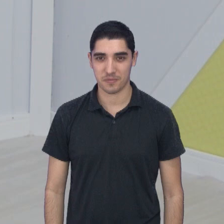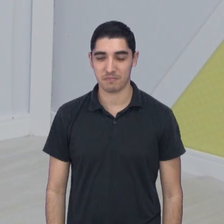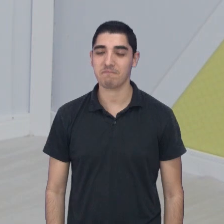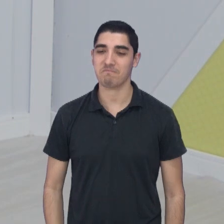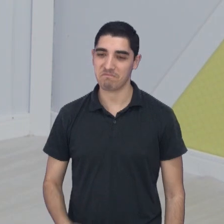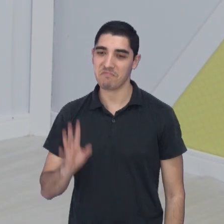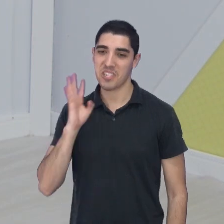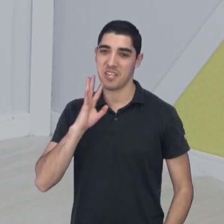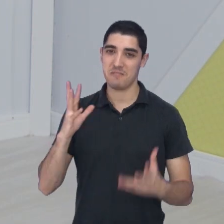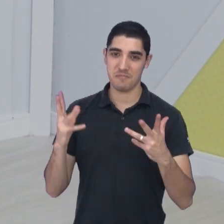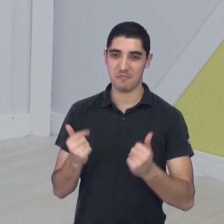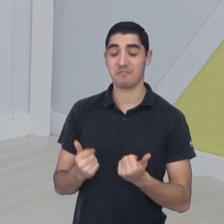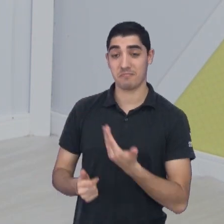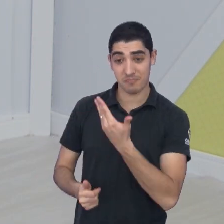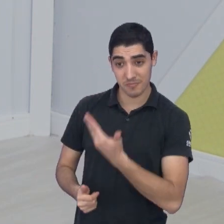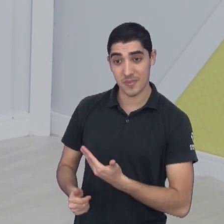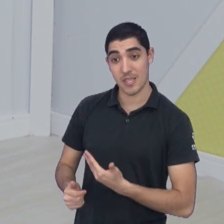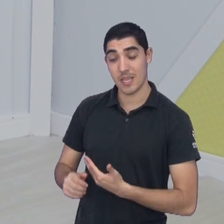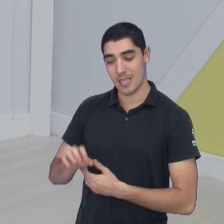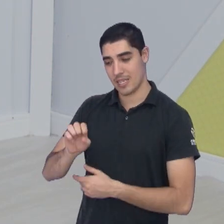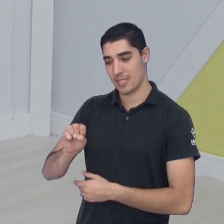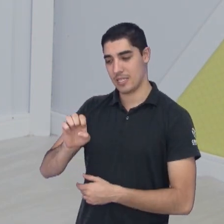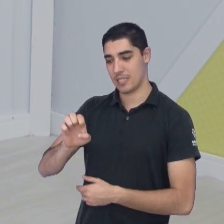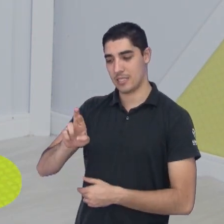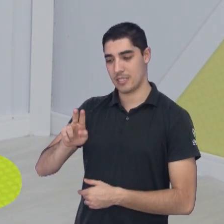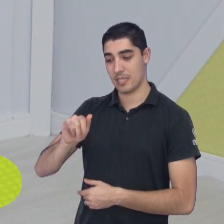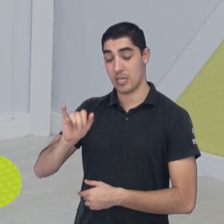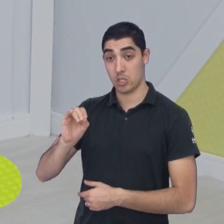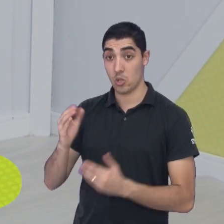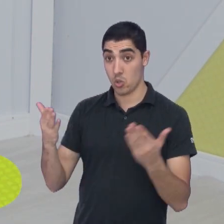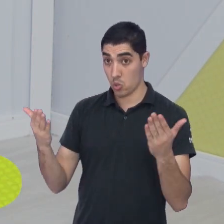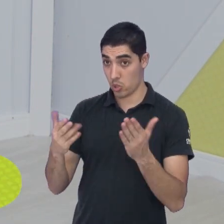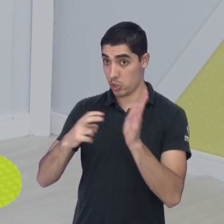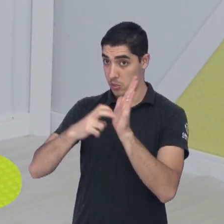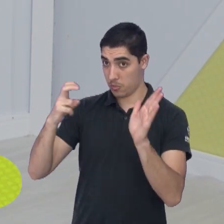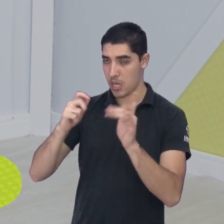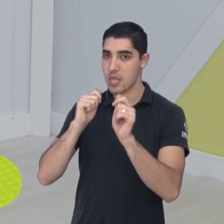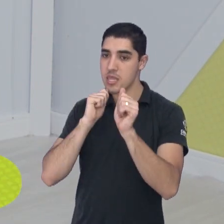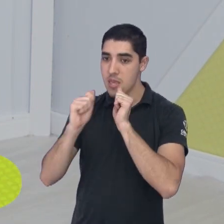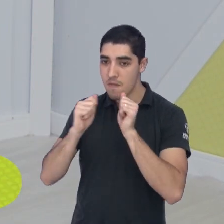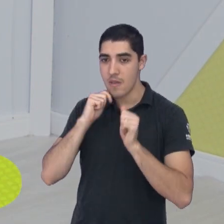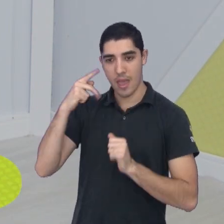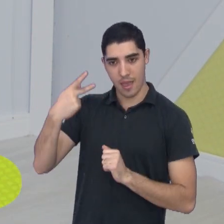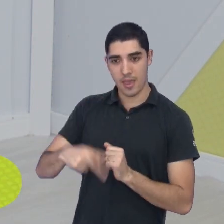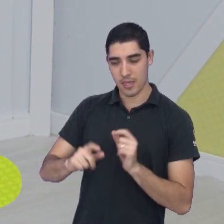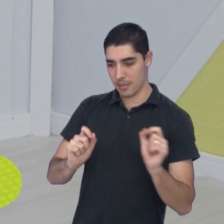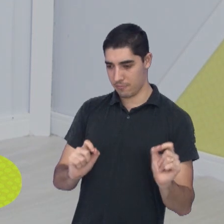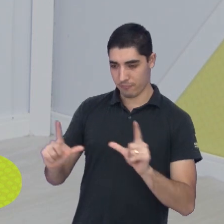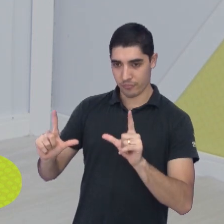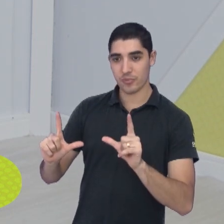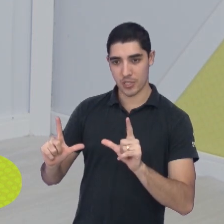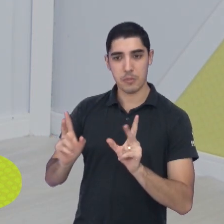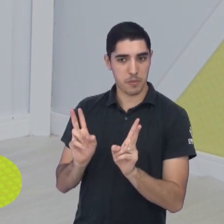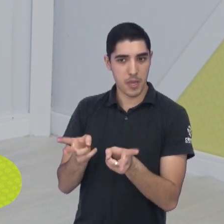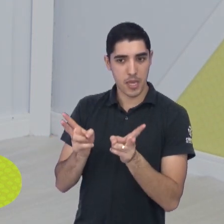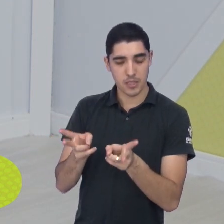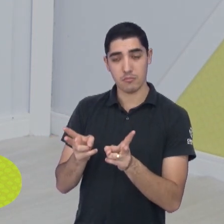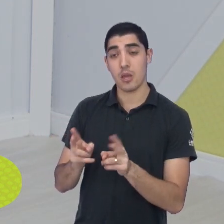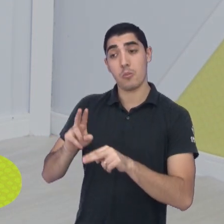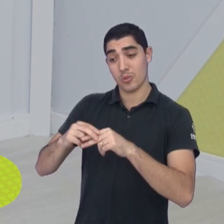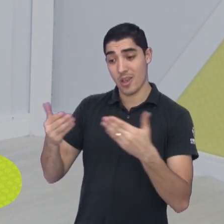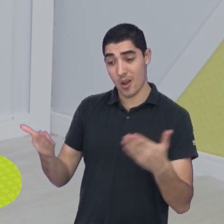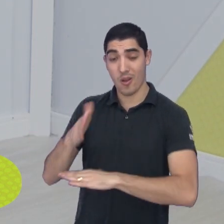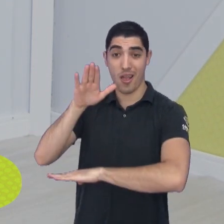Legal, tá aí o bate-papo com o Sérgio Guedes, repetindo, essa entrevista foi hoje pela manhã, aqui mesmo no estúdio do Hora do Esporte, em virtude do Sérgio, neste momento